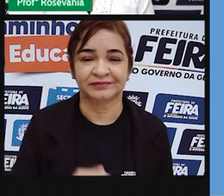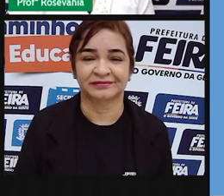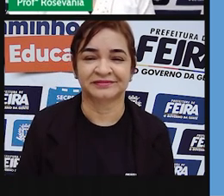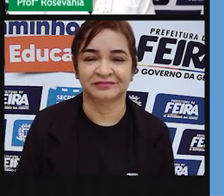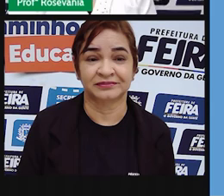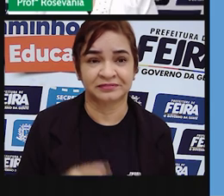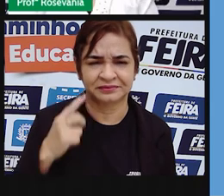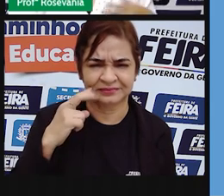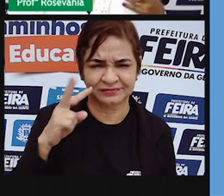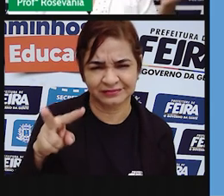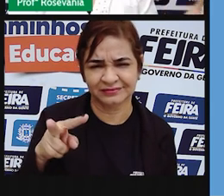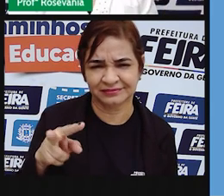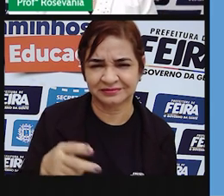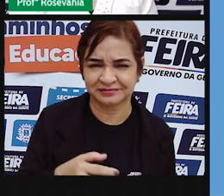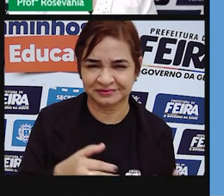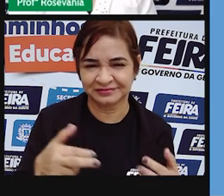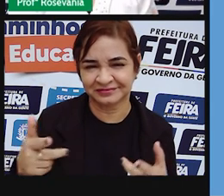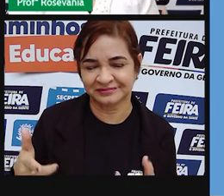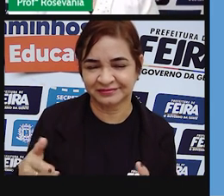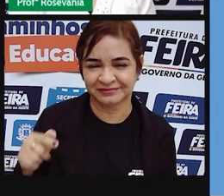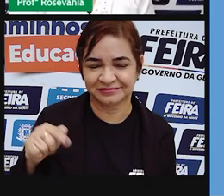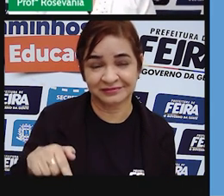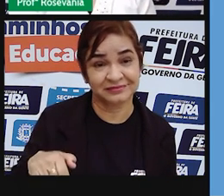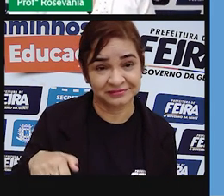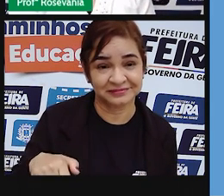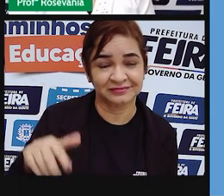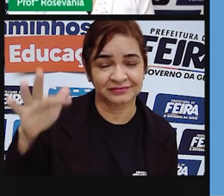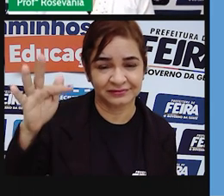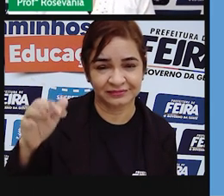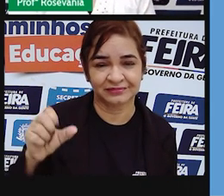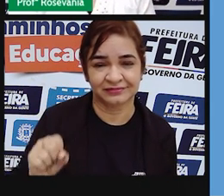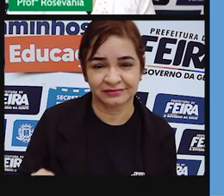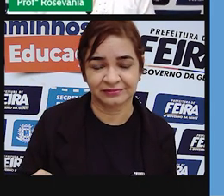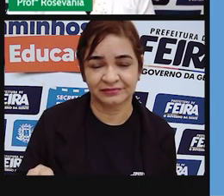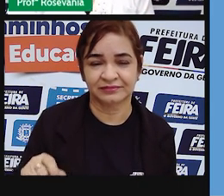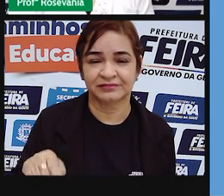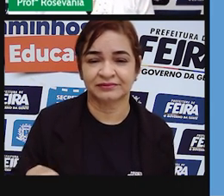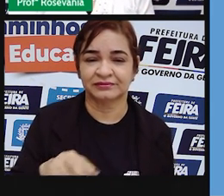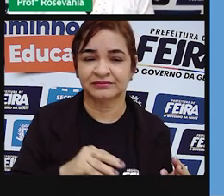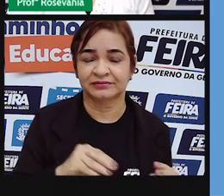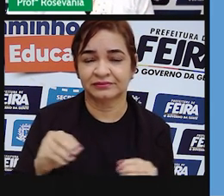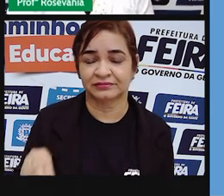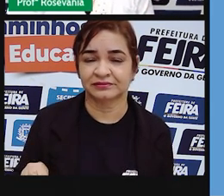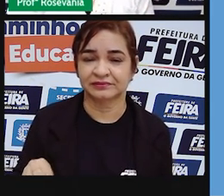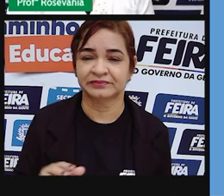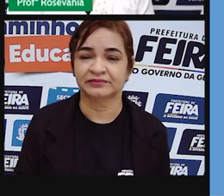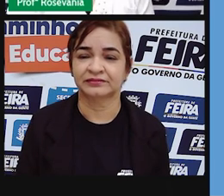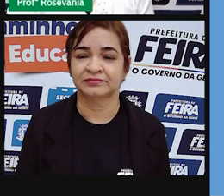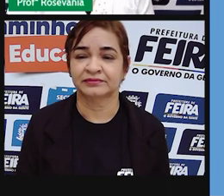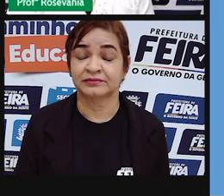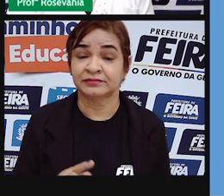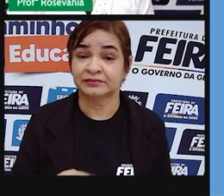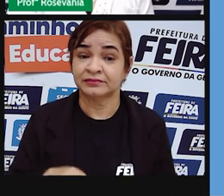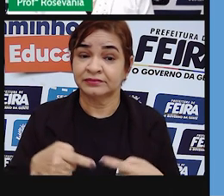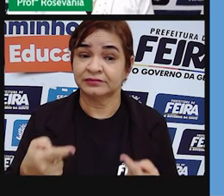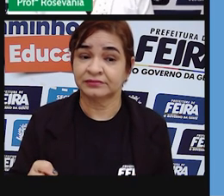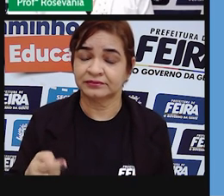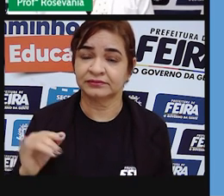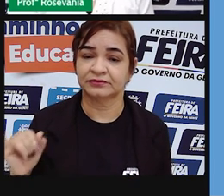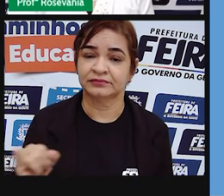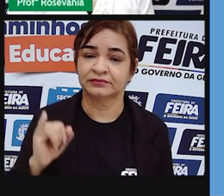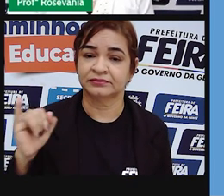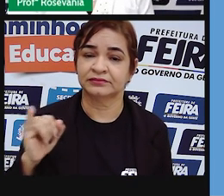chineses sei lá um monte de gente que vem para cá para Rua dos pais mas em